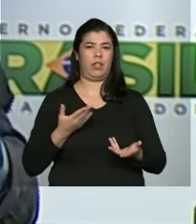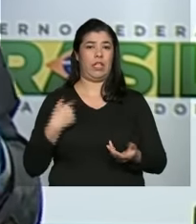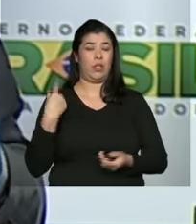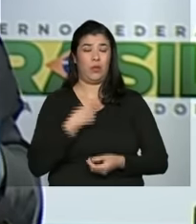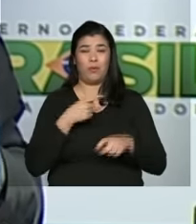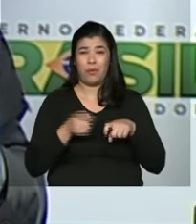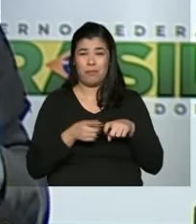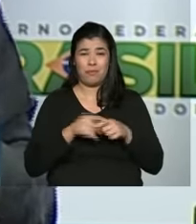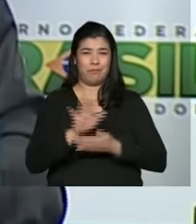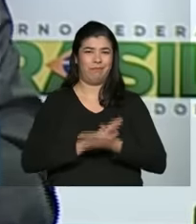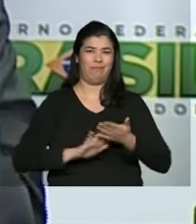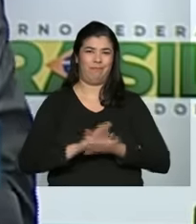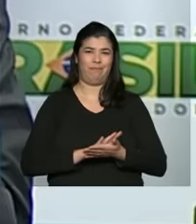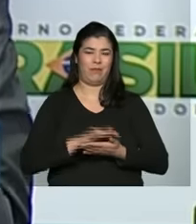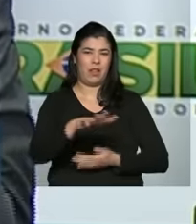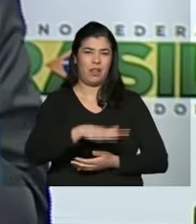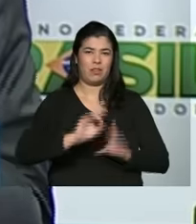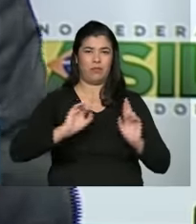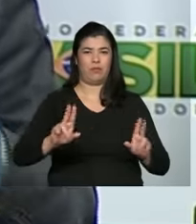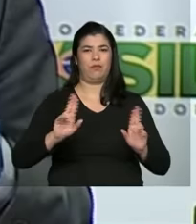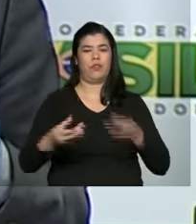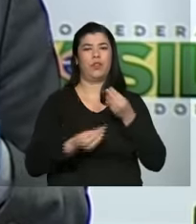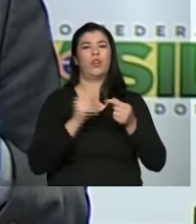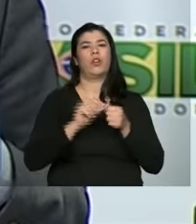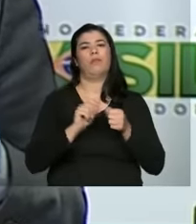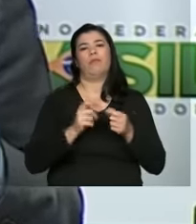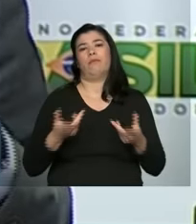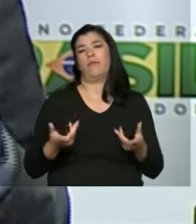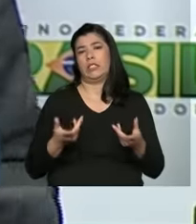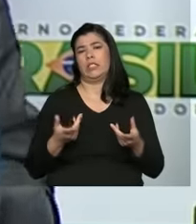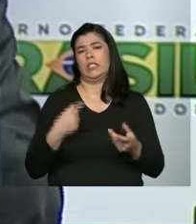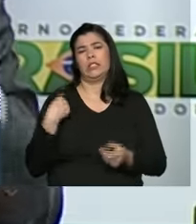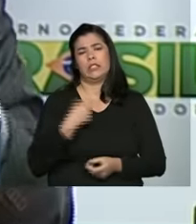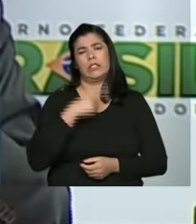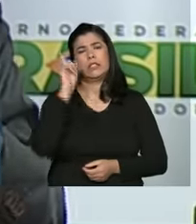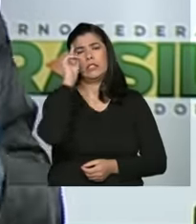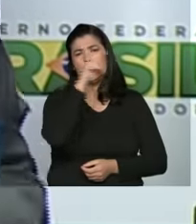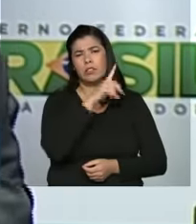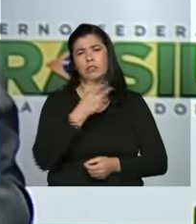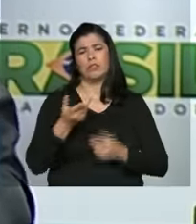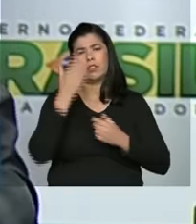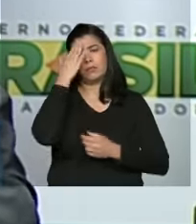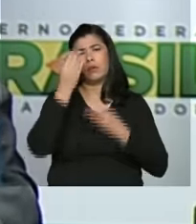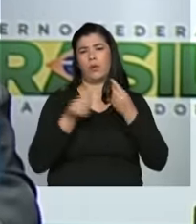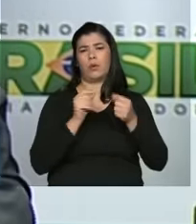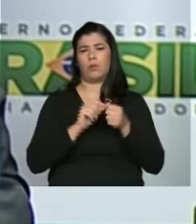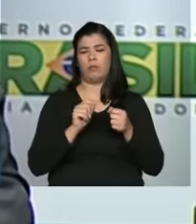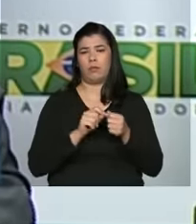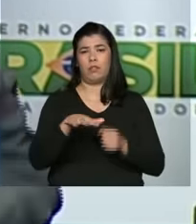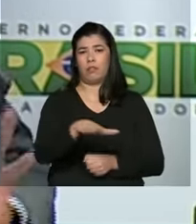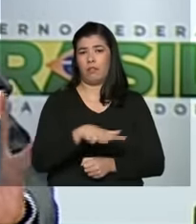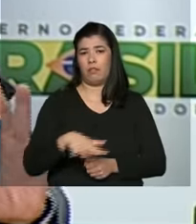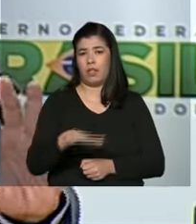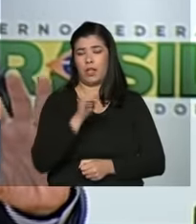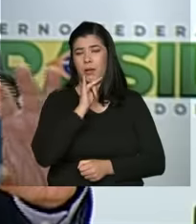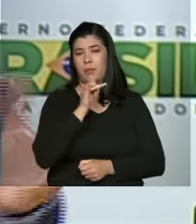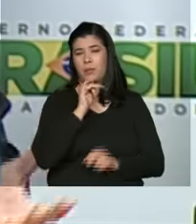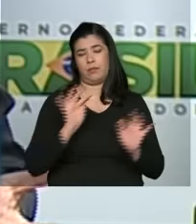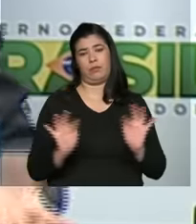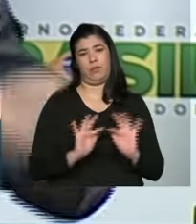numa determinada área Nós também temos enorme dificuldade de fazer a de ação Então não é uma área onde